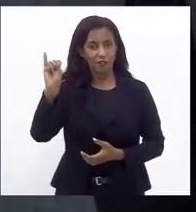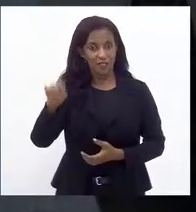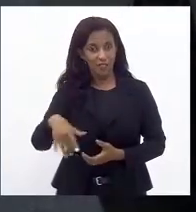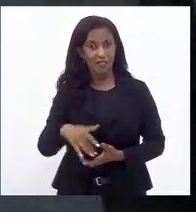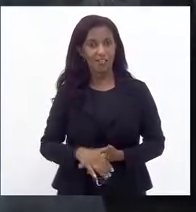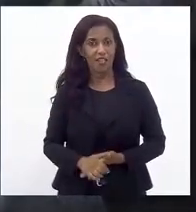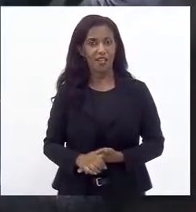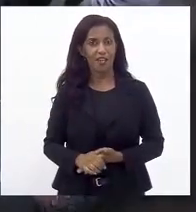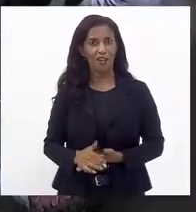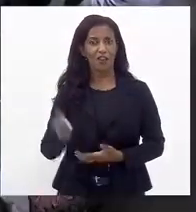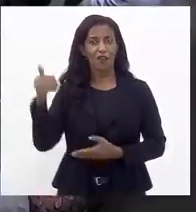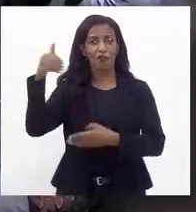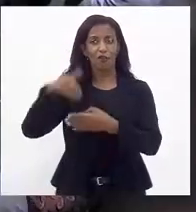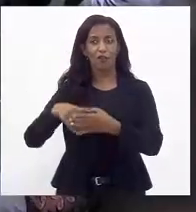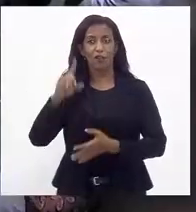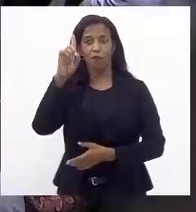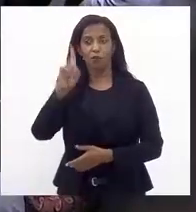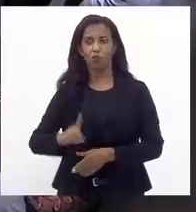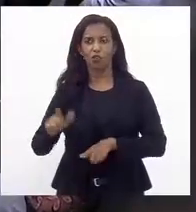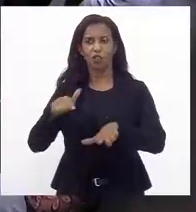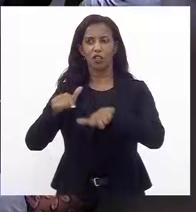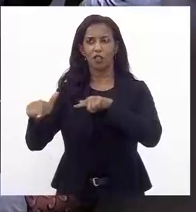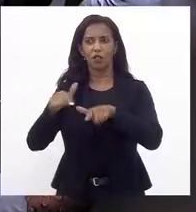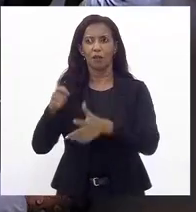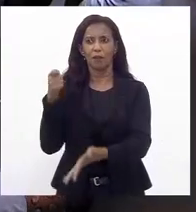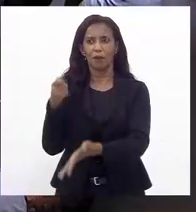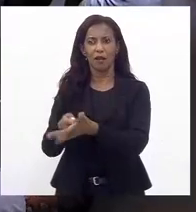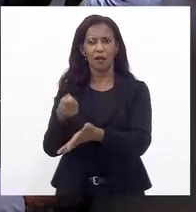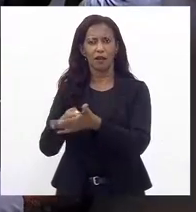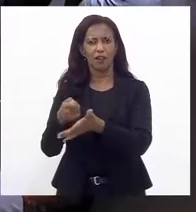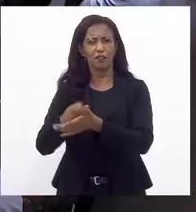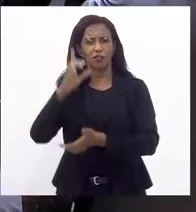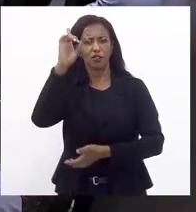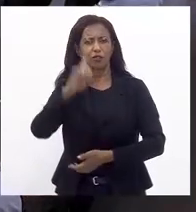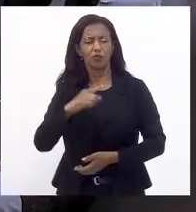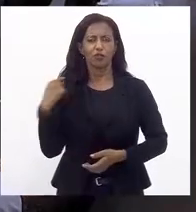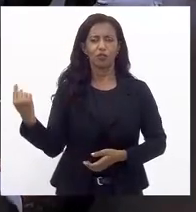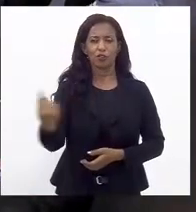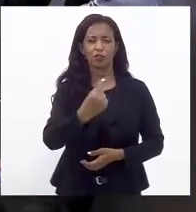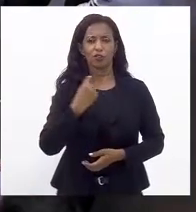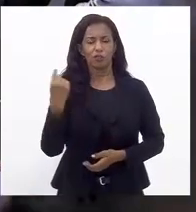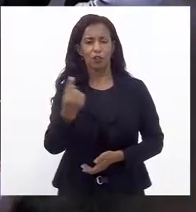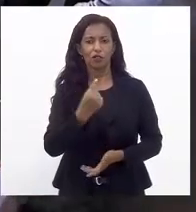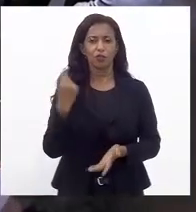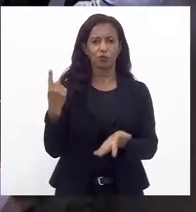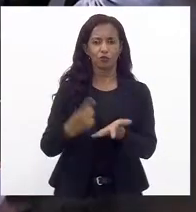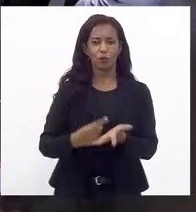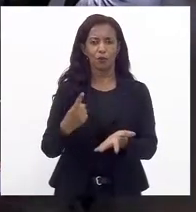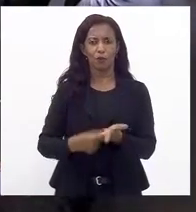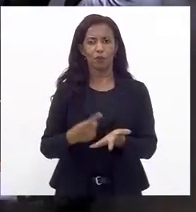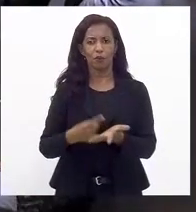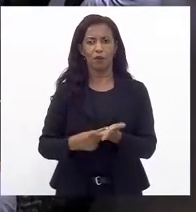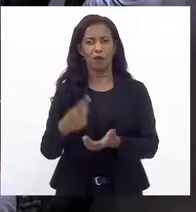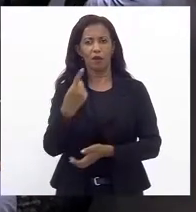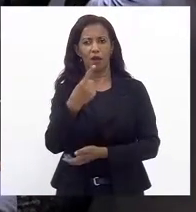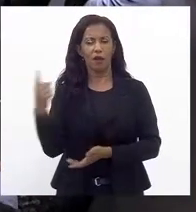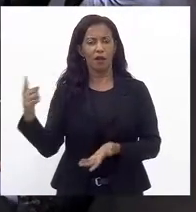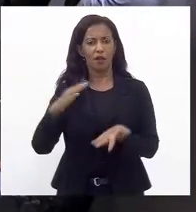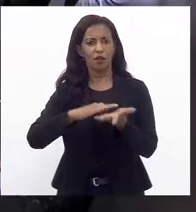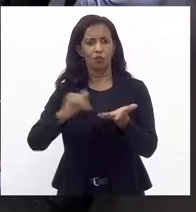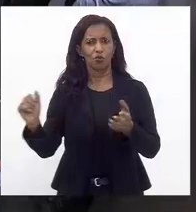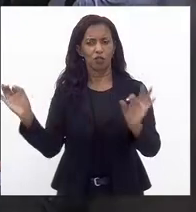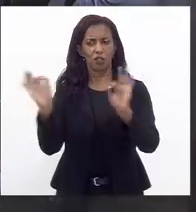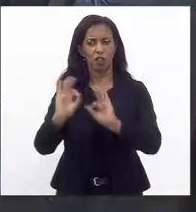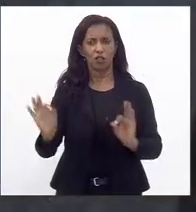votaram pelo direito dos Servidores pela garantia dos direitos que nós dos Santos ela falou que